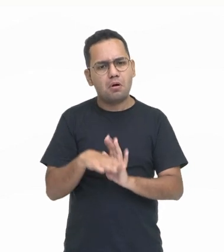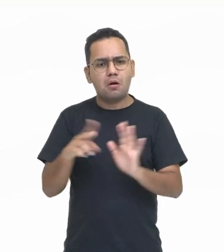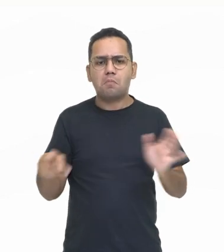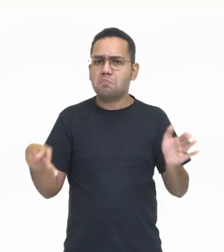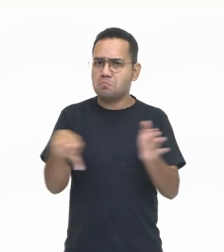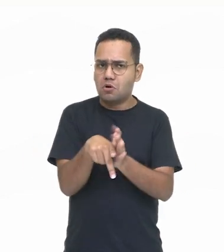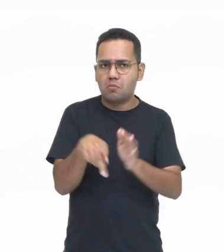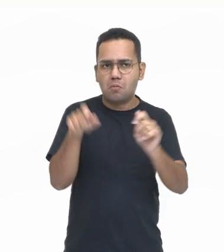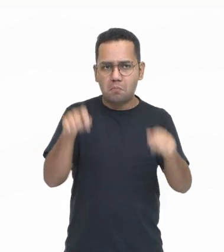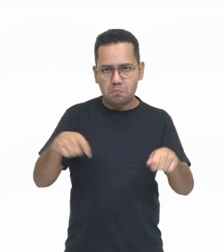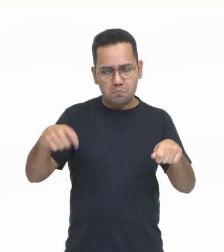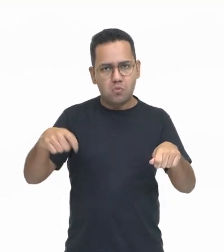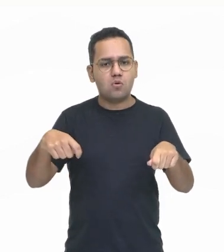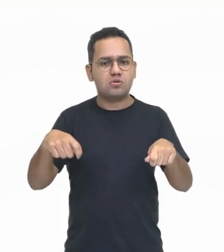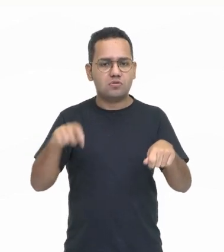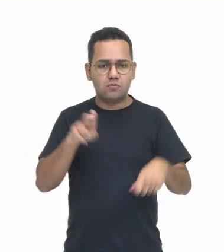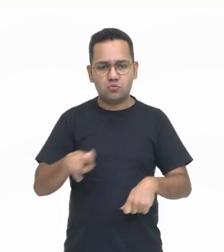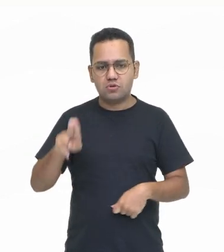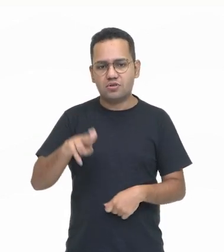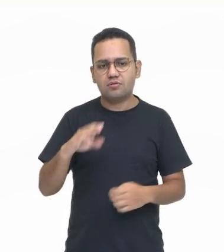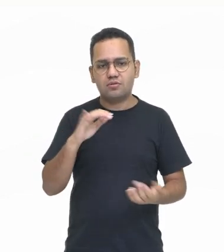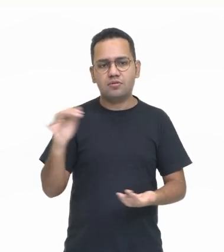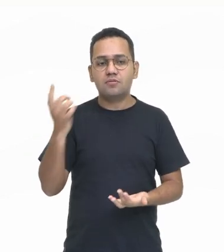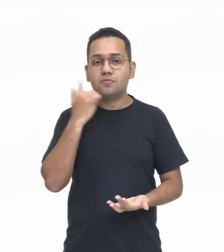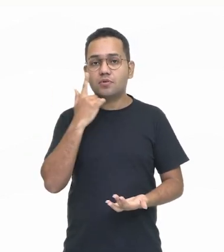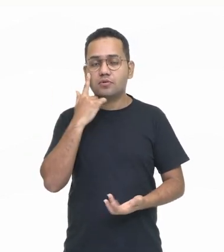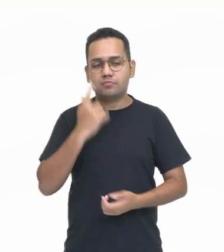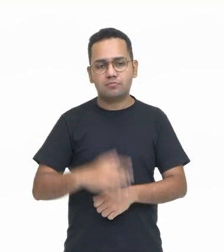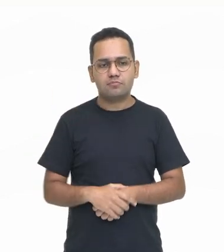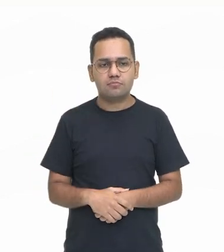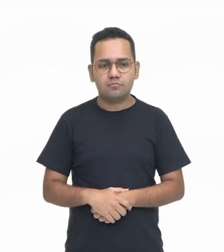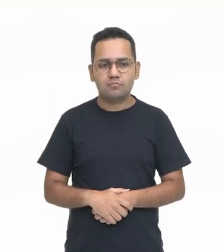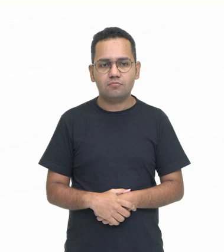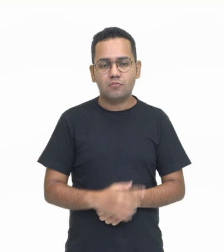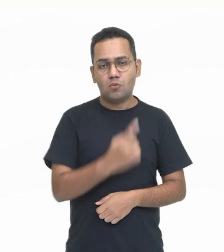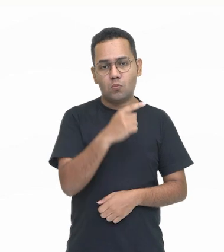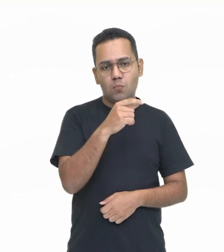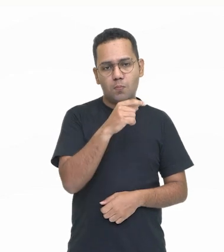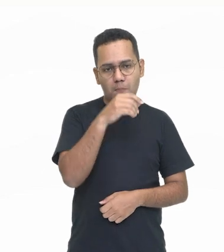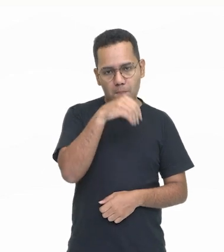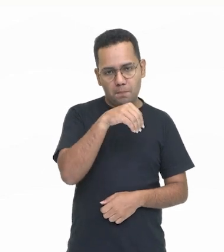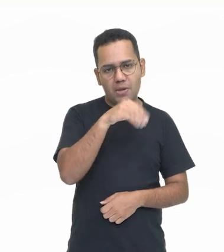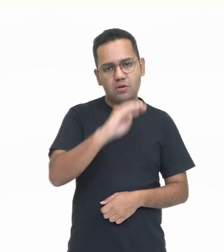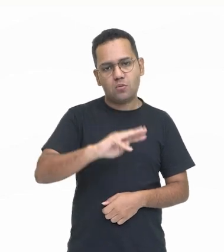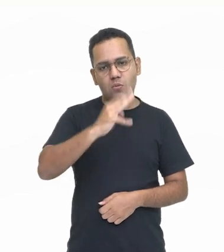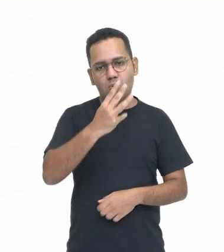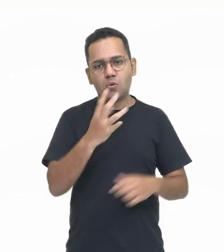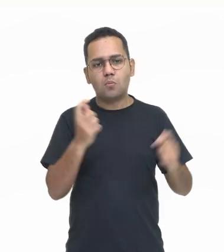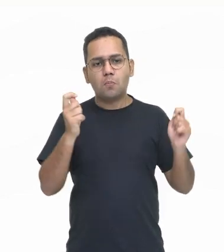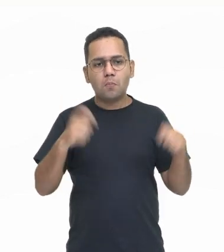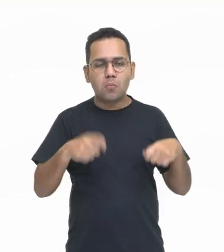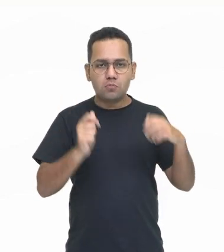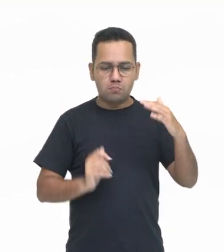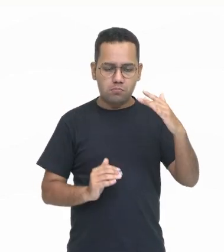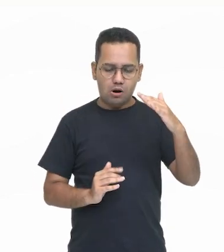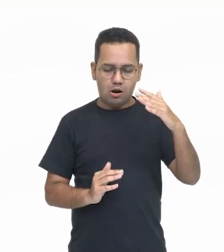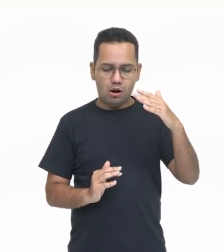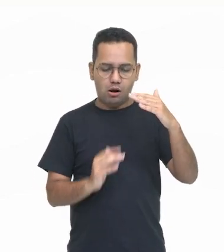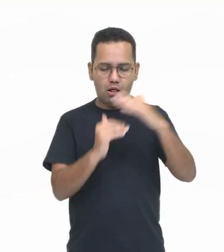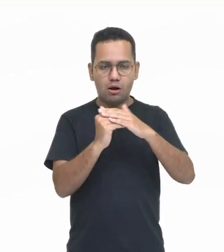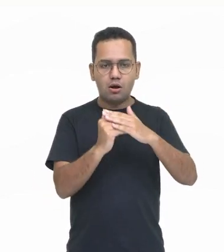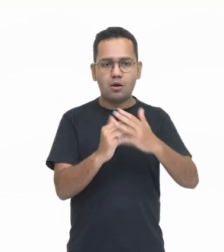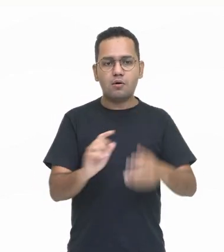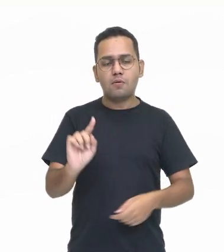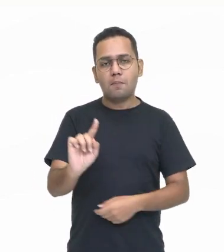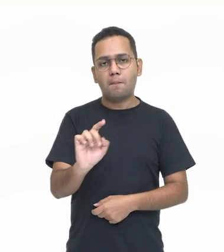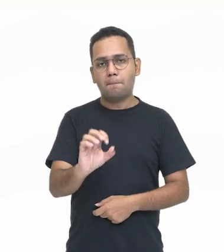podem ser relacionados. E olha como elas se relacionam. A primeira, 1 metro cúbico corresponde à capacidade de 1000